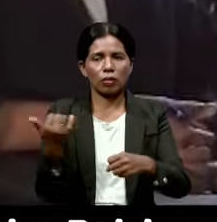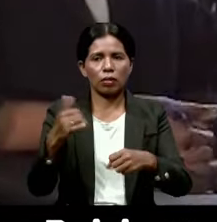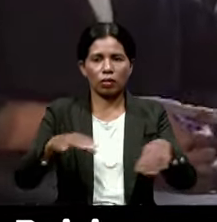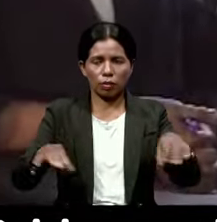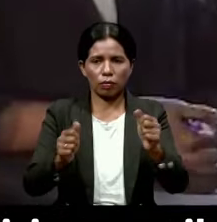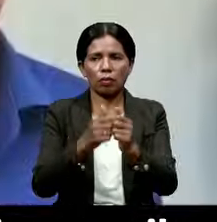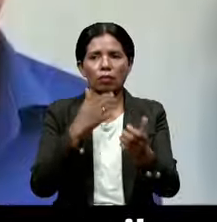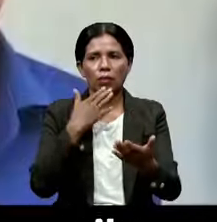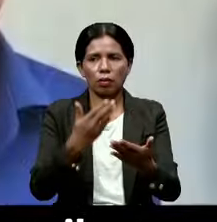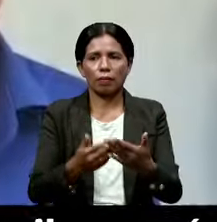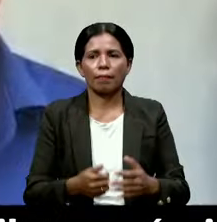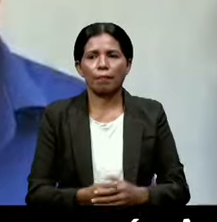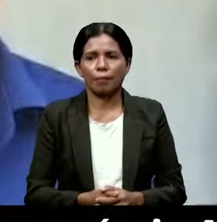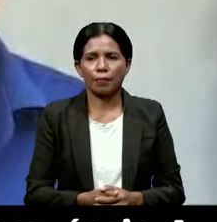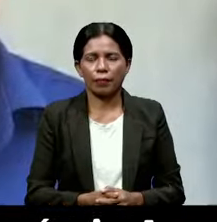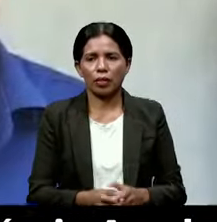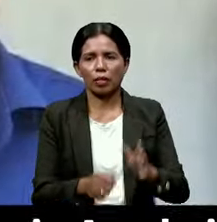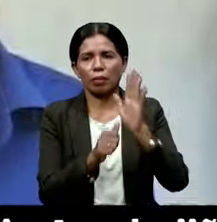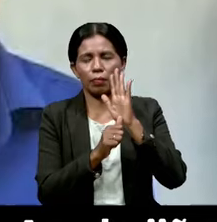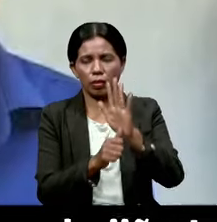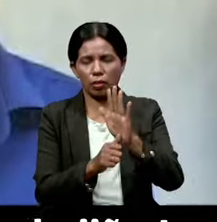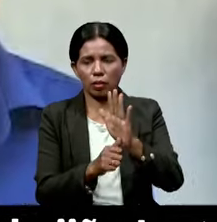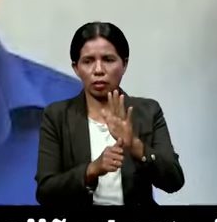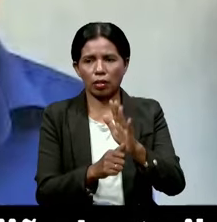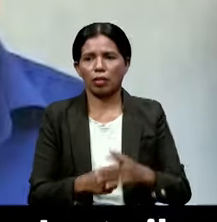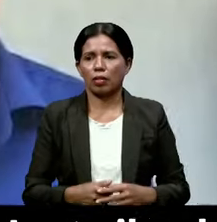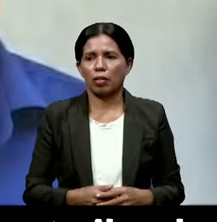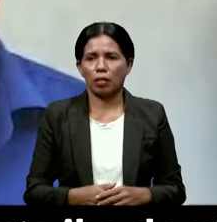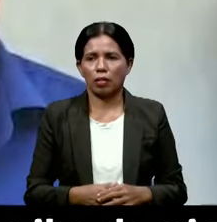hodiak foi balo apresenta mas